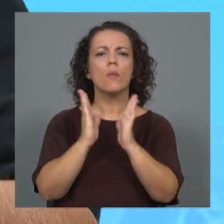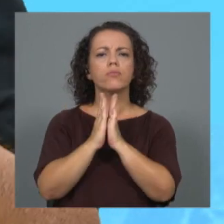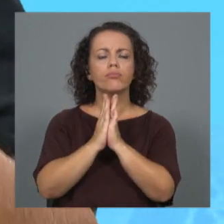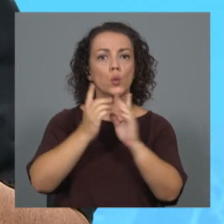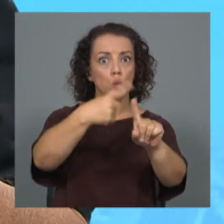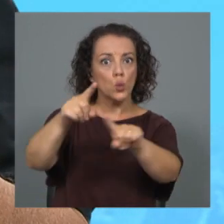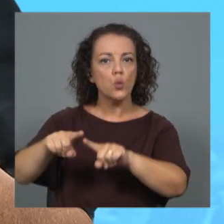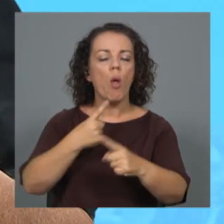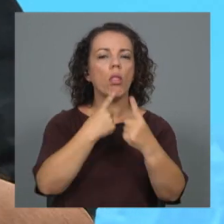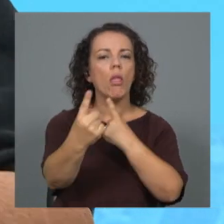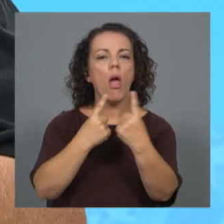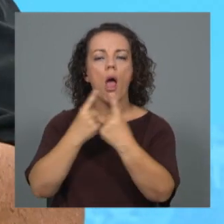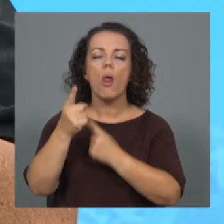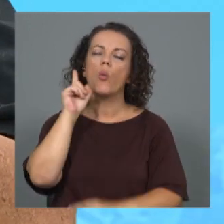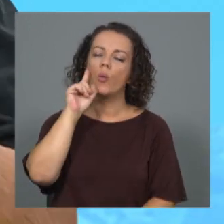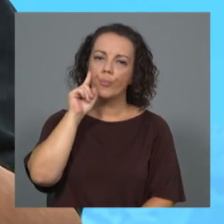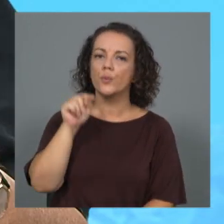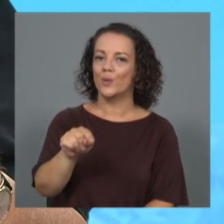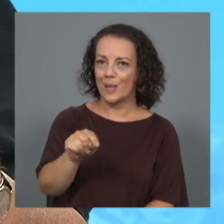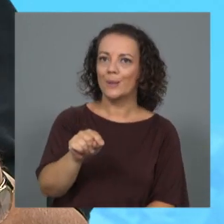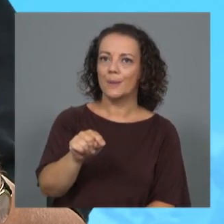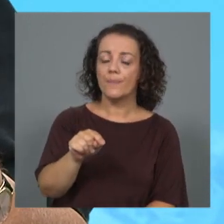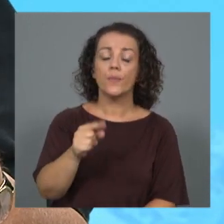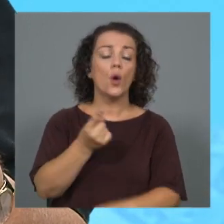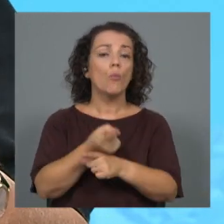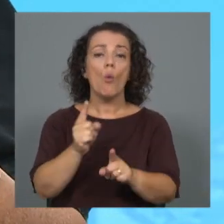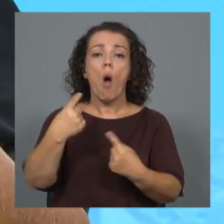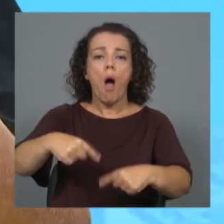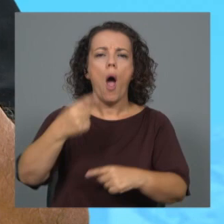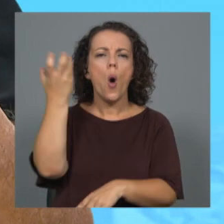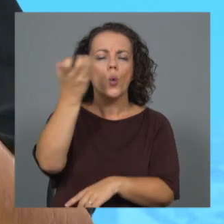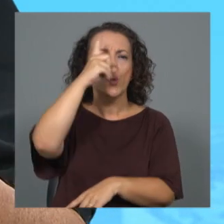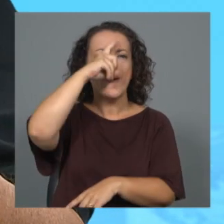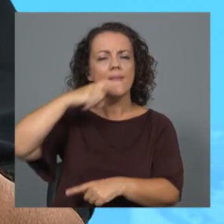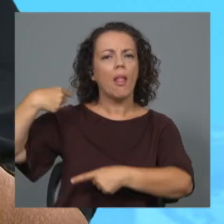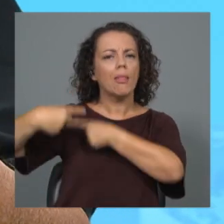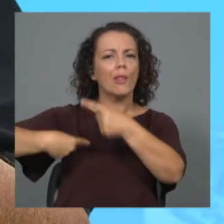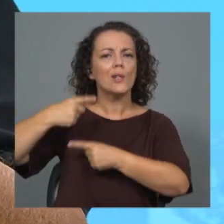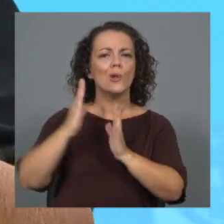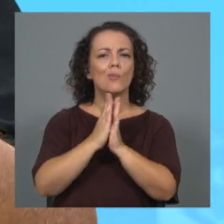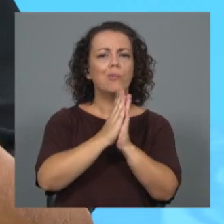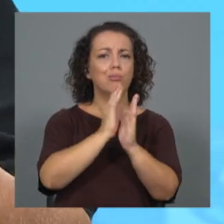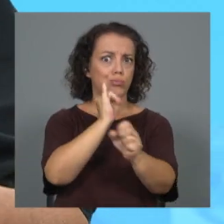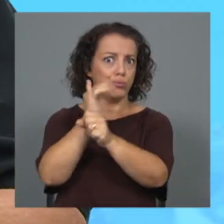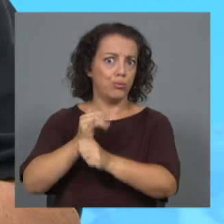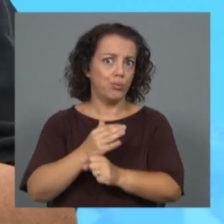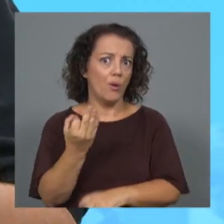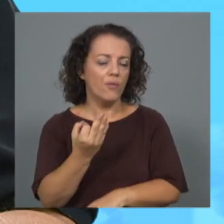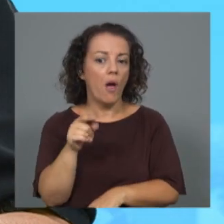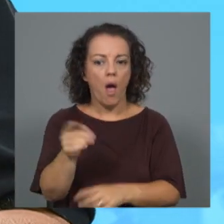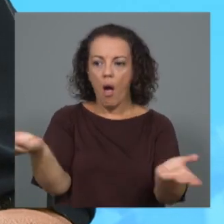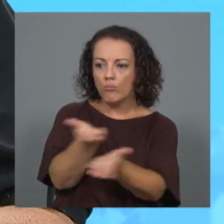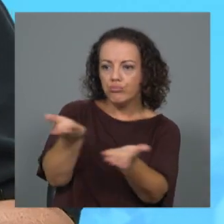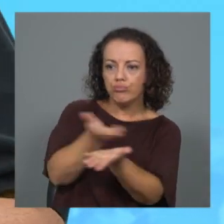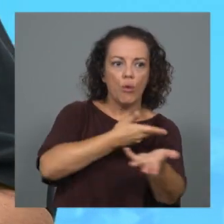a existência de numerosas tradições religiosas e a importância do diálogo entre elas e do respeito